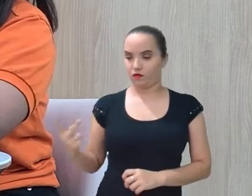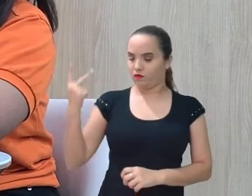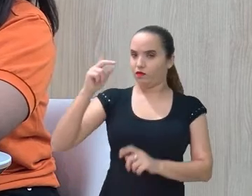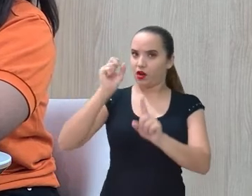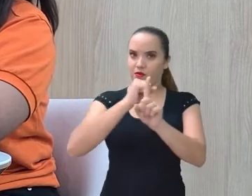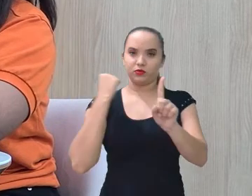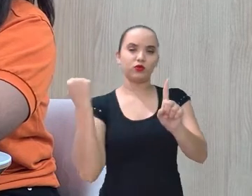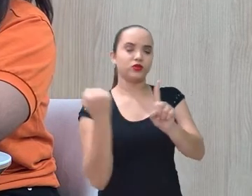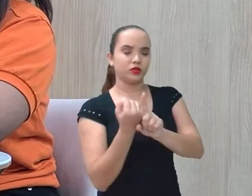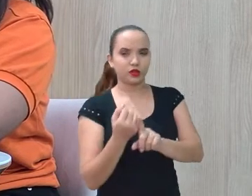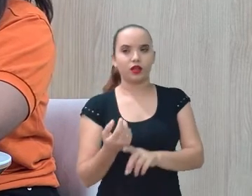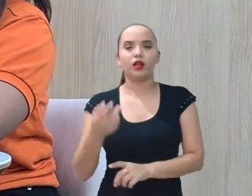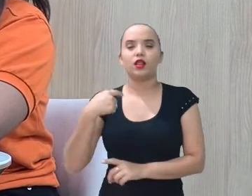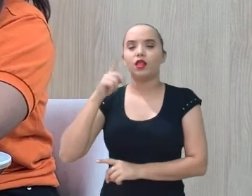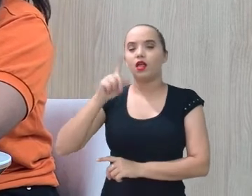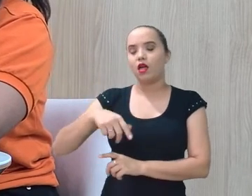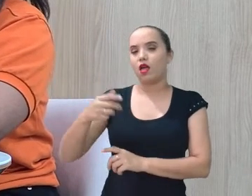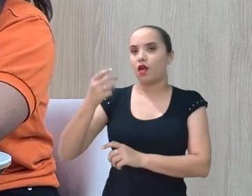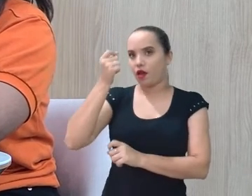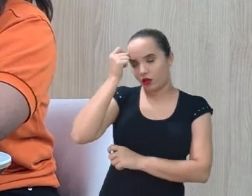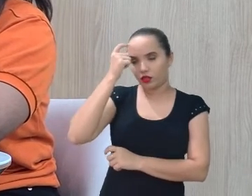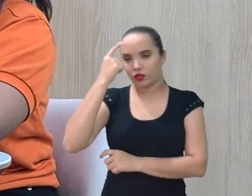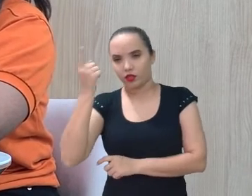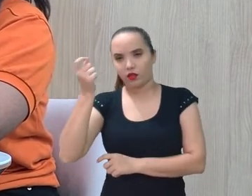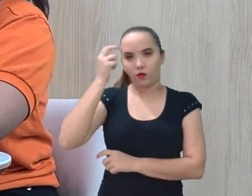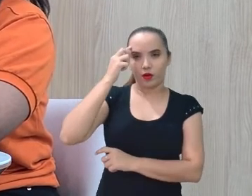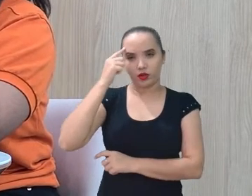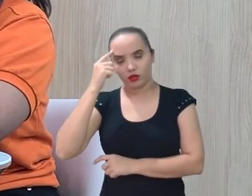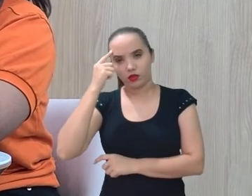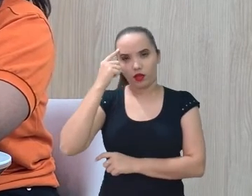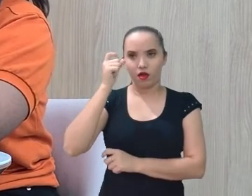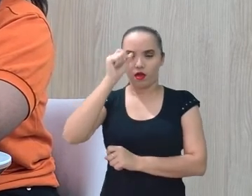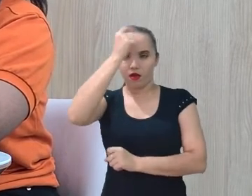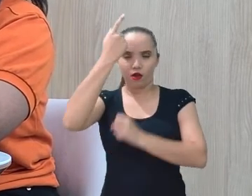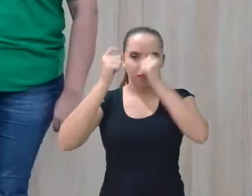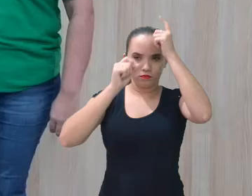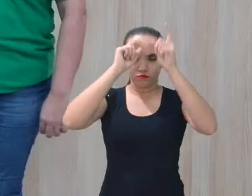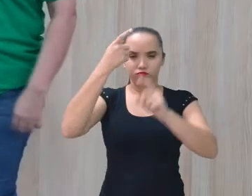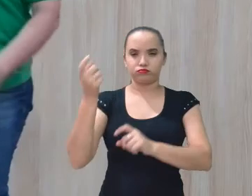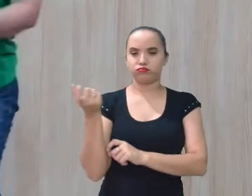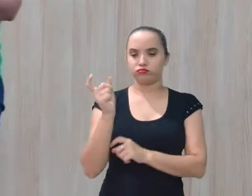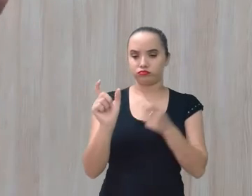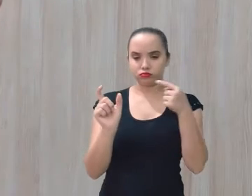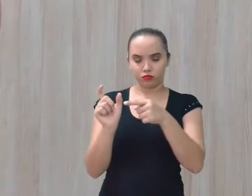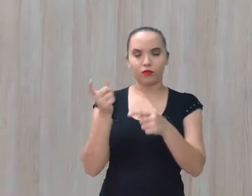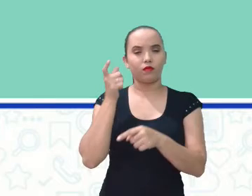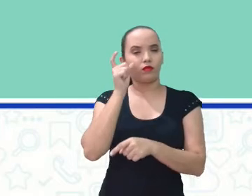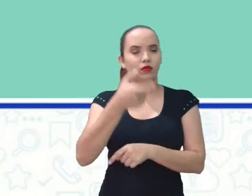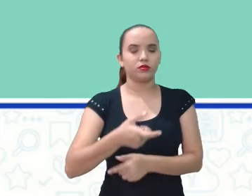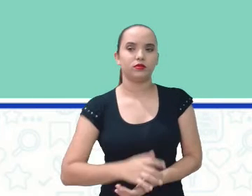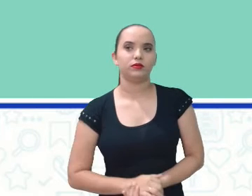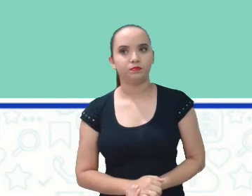de palavras muito interessantes que eu acho nessa tirinha, muito inteligente. Massa. Então, vamos seguindo. Quais